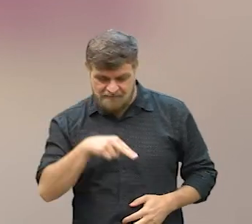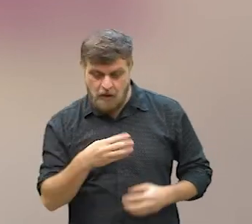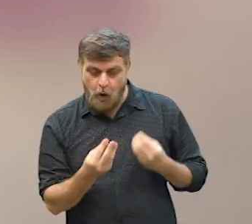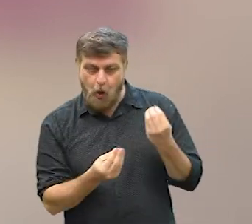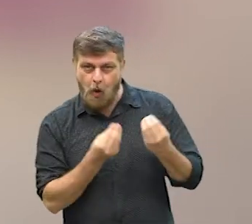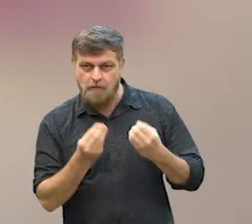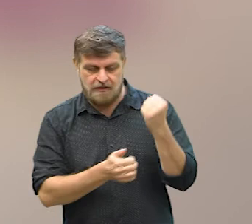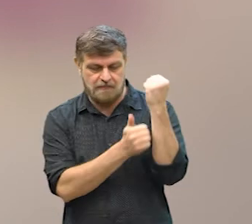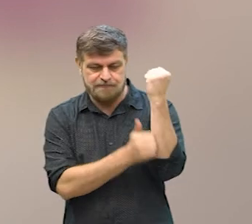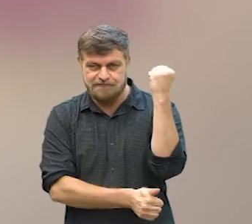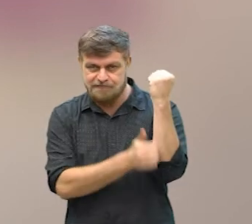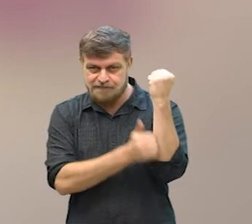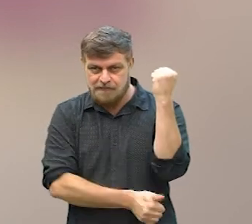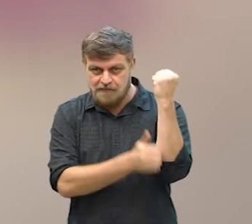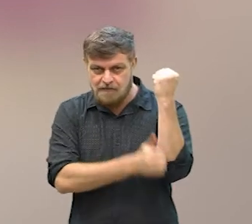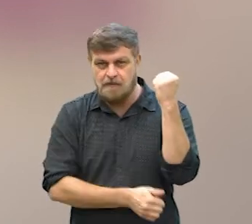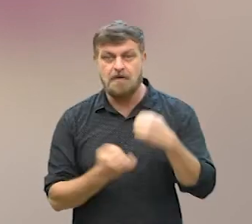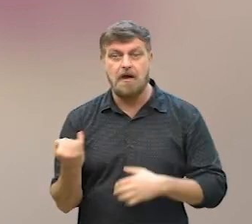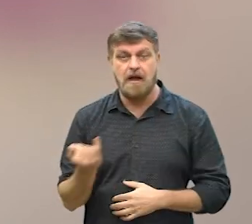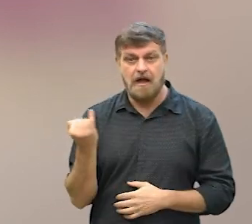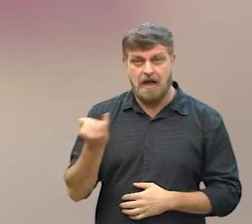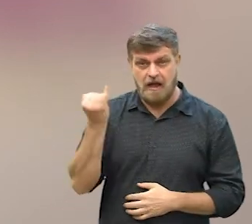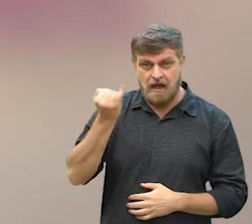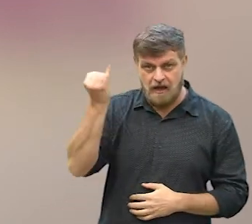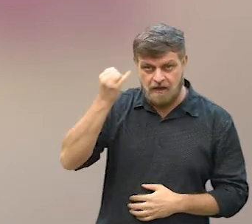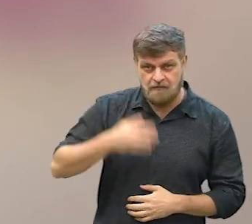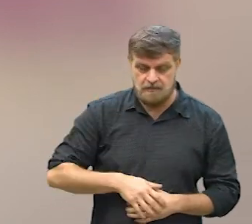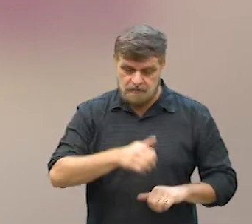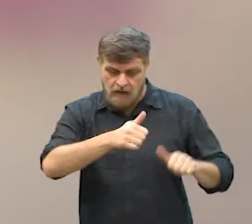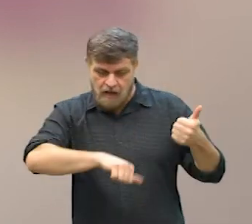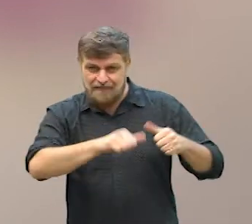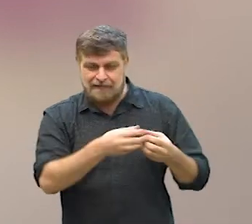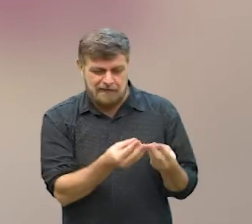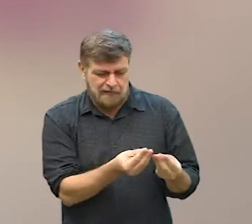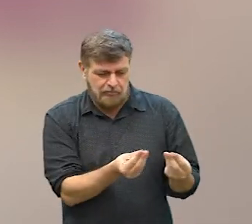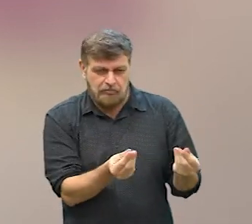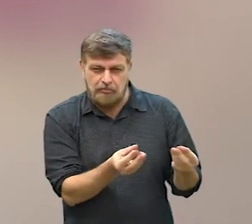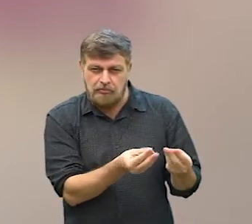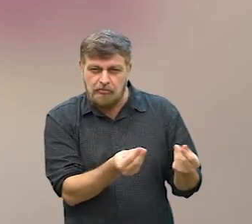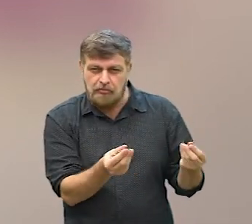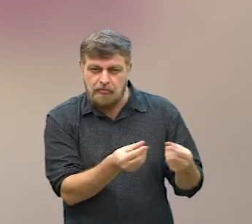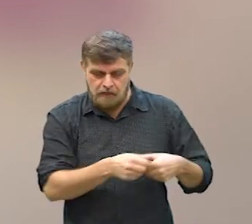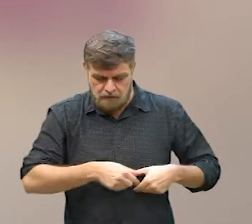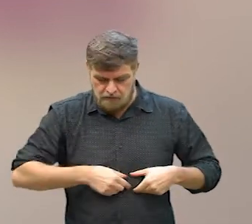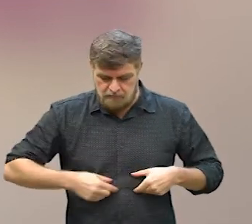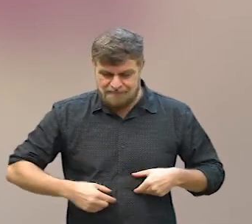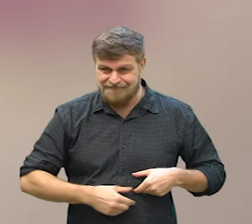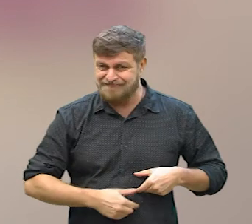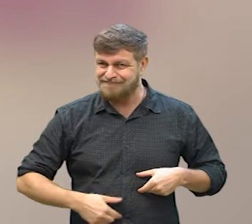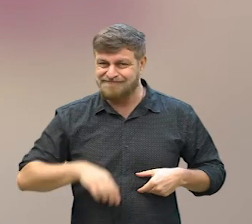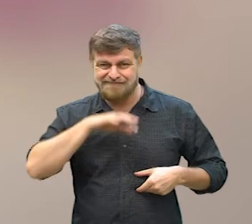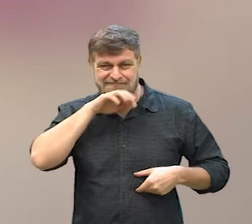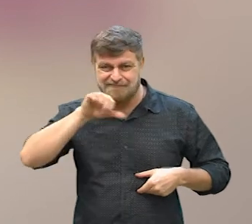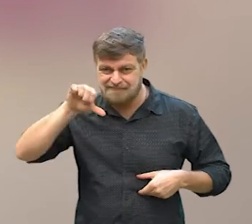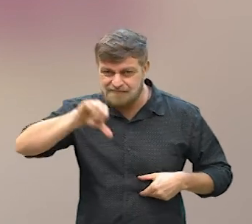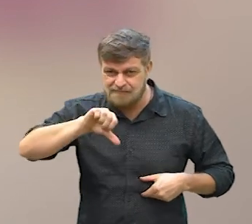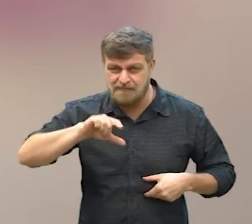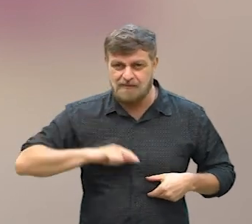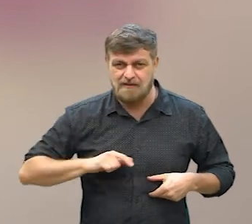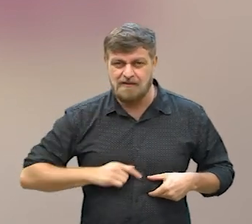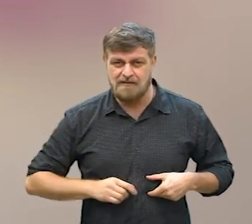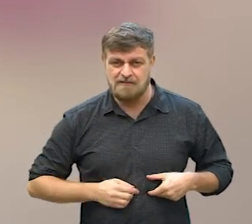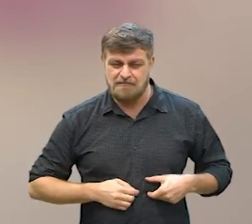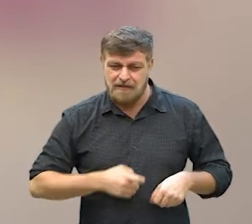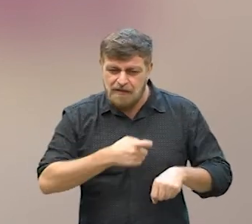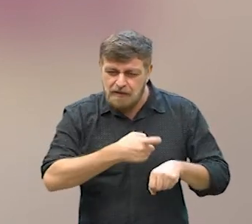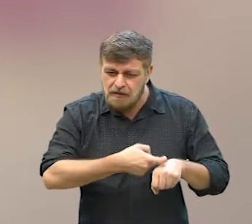as fezes, o cocô. É importante a gente avaliar. O quanto mais mole tiver, isso indica que o seu intestino não está bom. O quanto